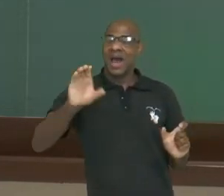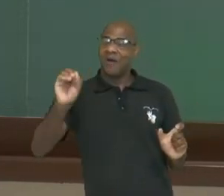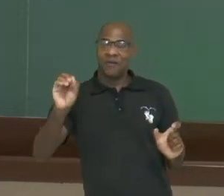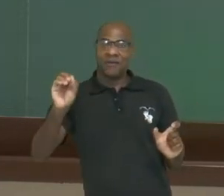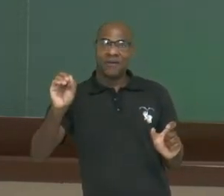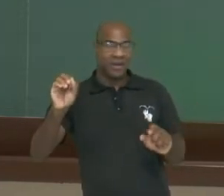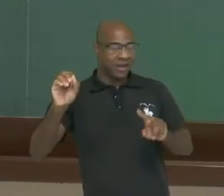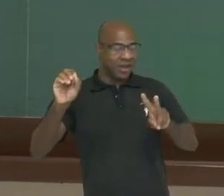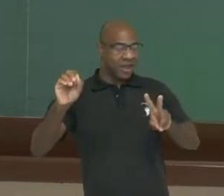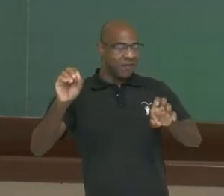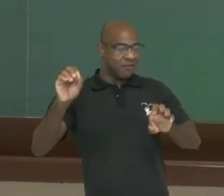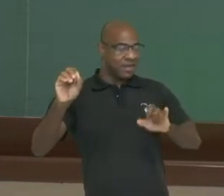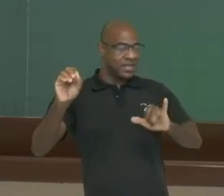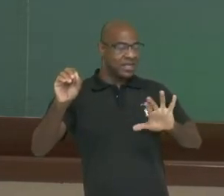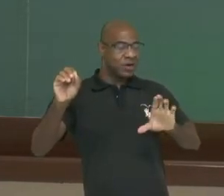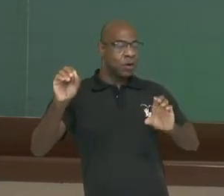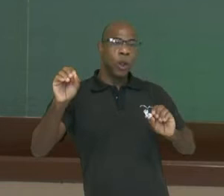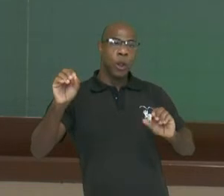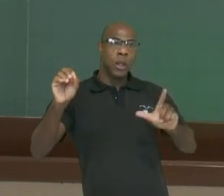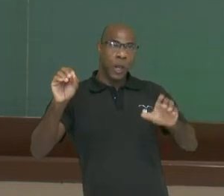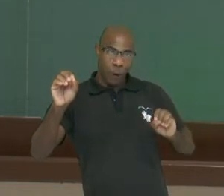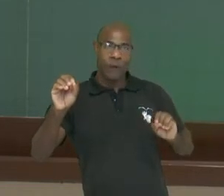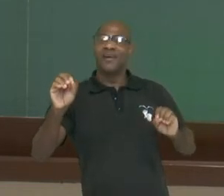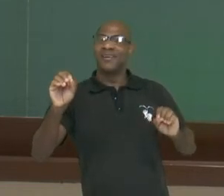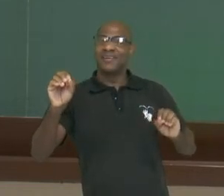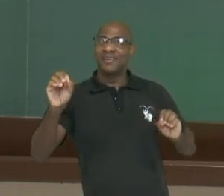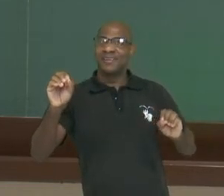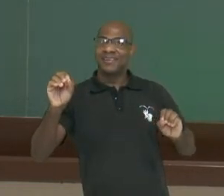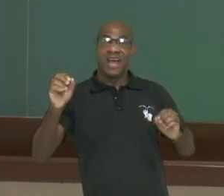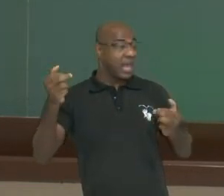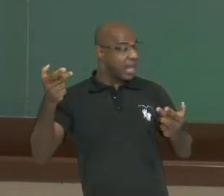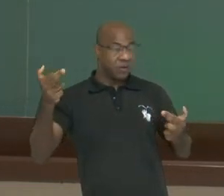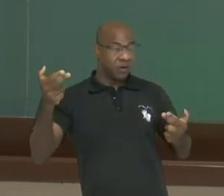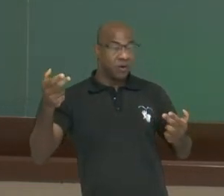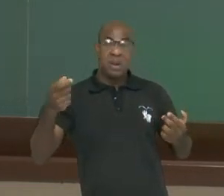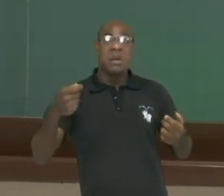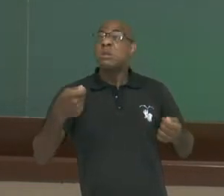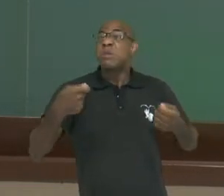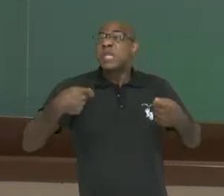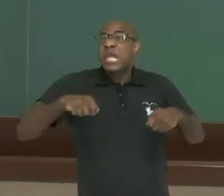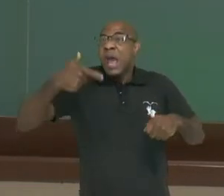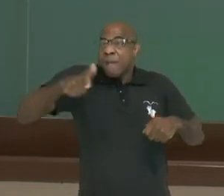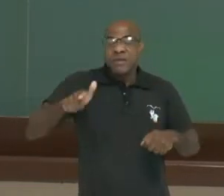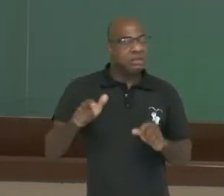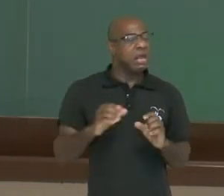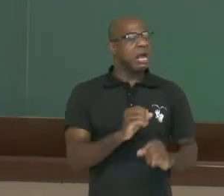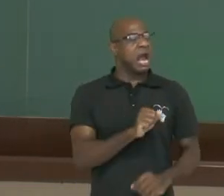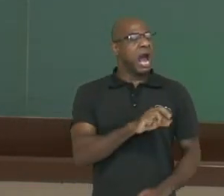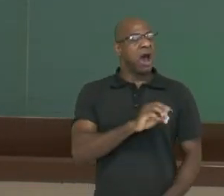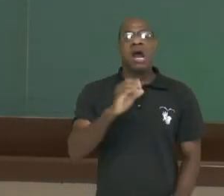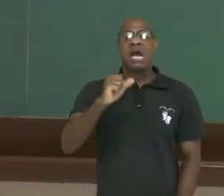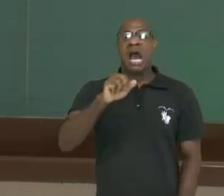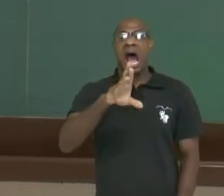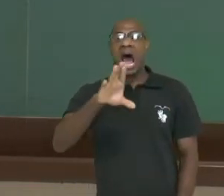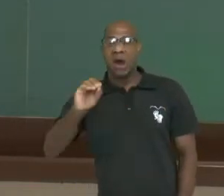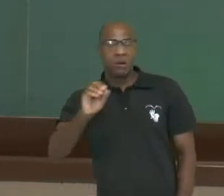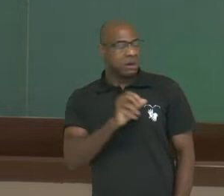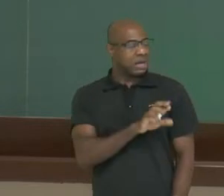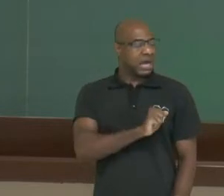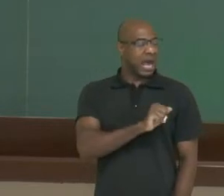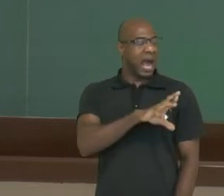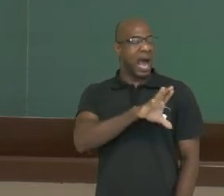função nesse pequeno texto ali, essas duas frases coordenadas entre si, que é a